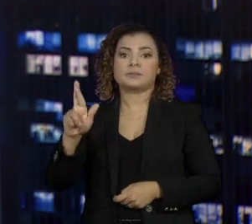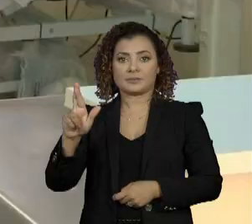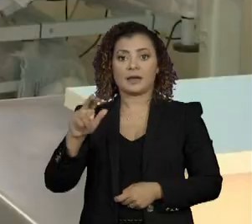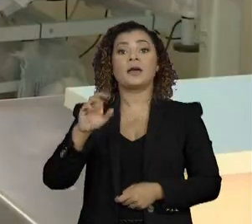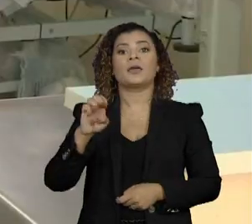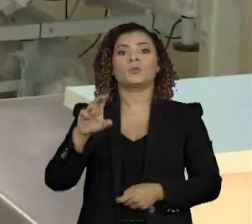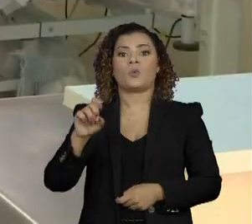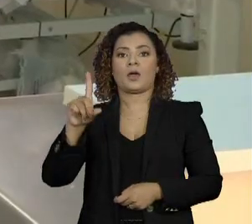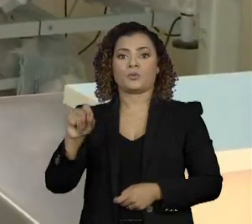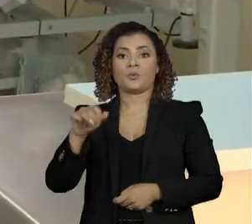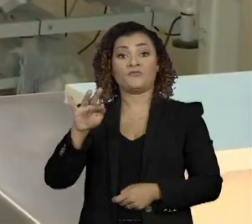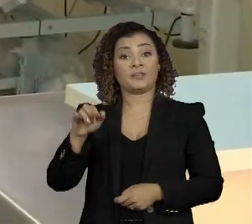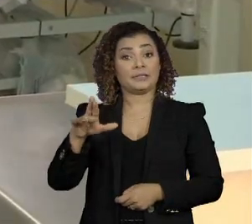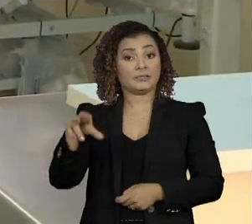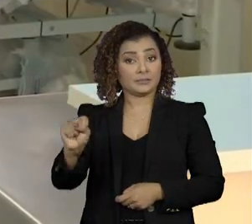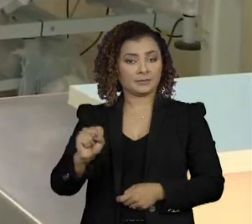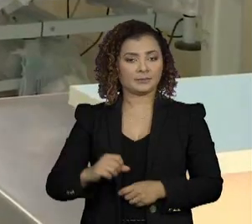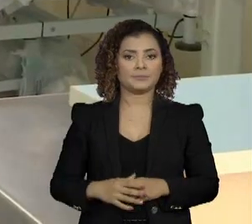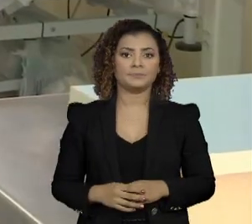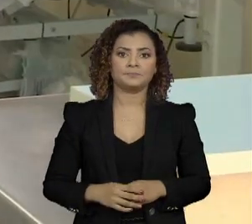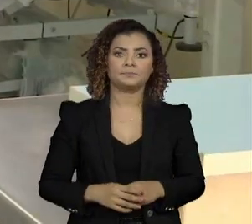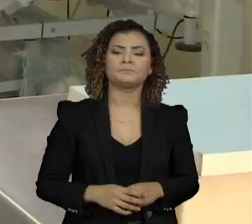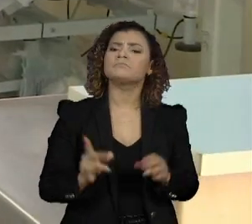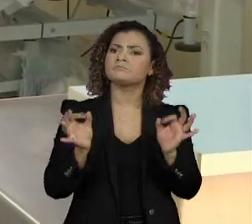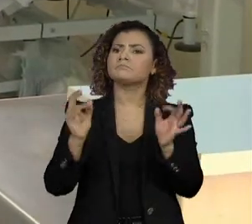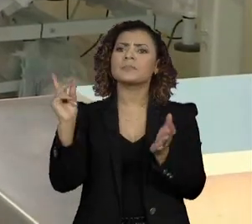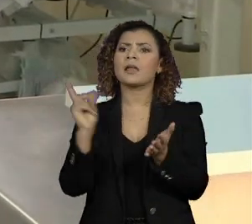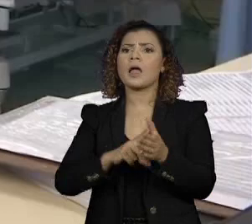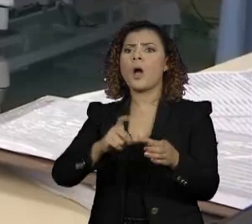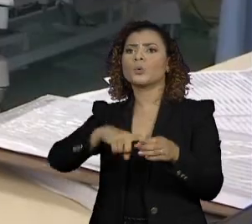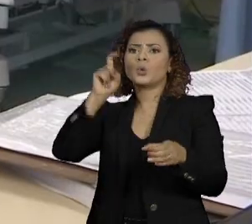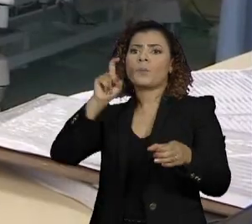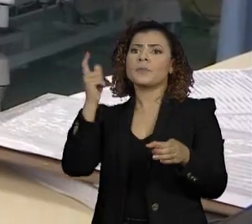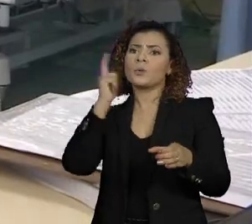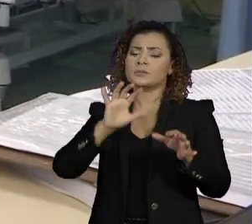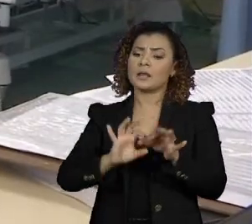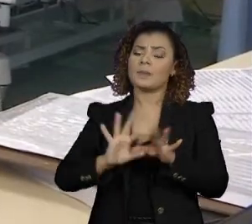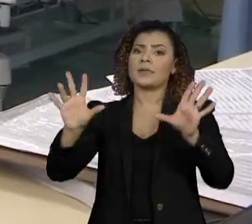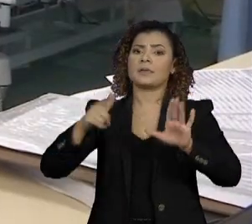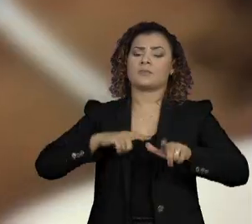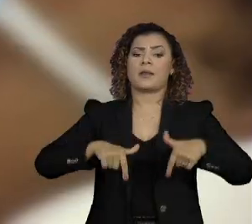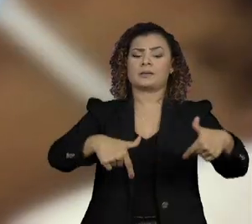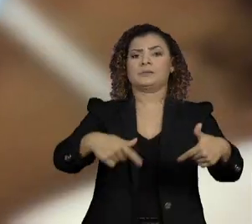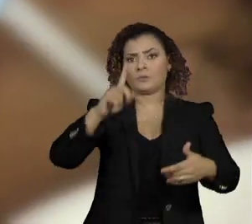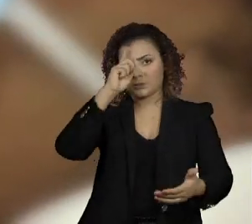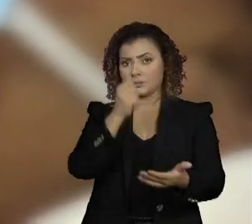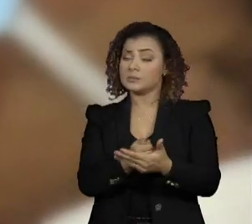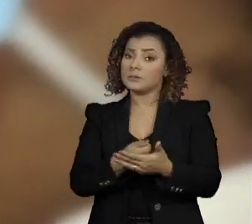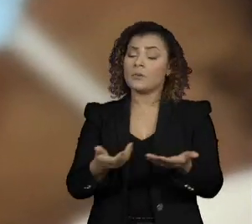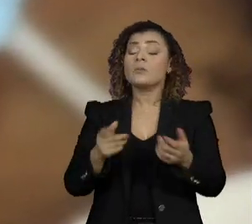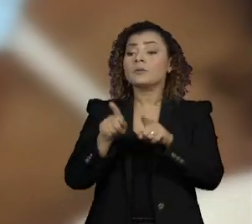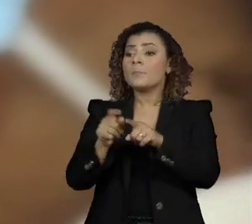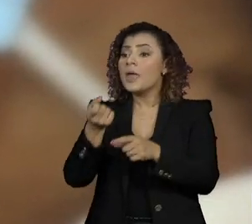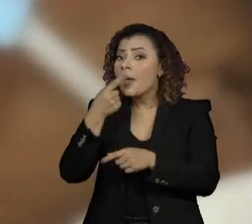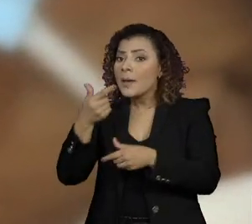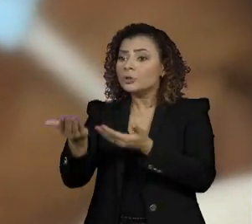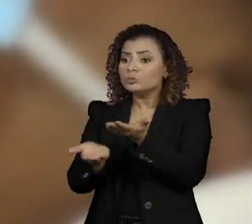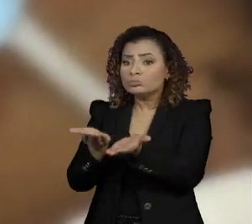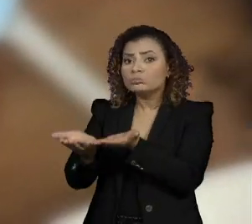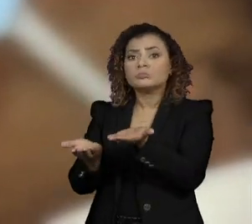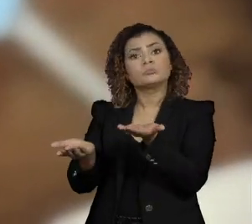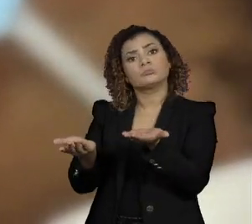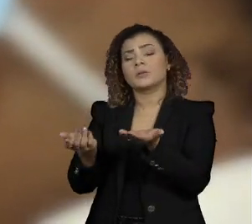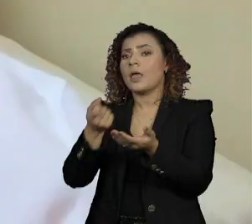Fernandes. Autonomia não significa liberdade para o médico fazer aquilo que ele quer, inclusive para receitar medicações que